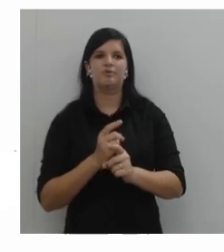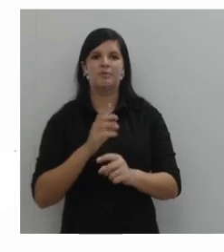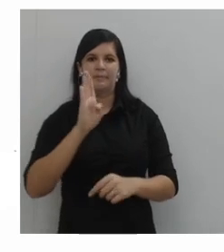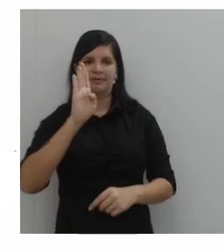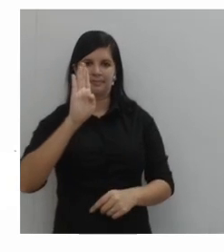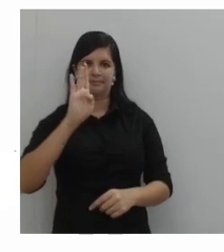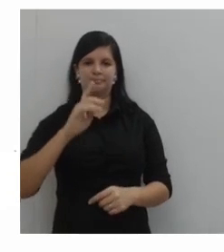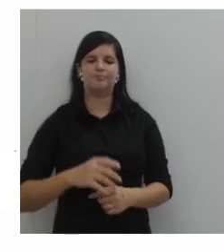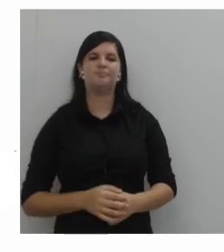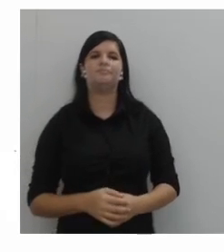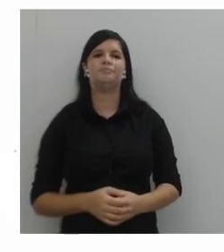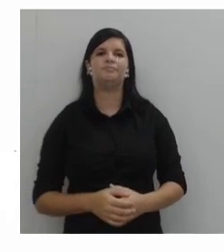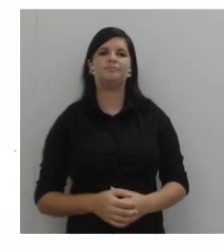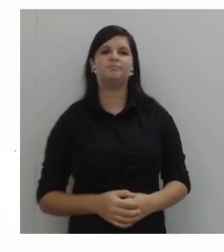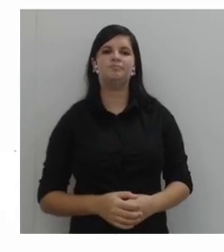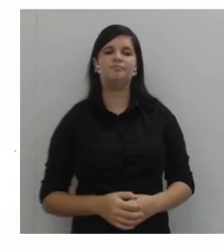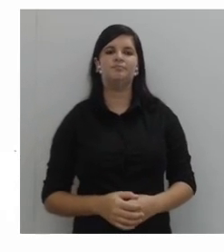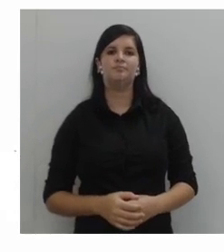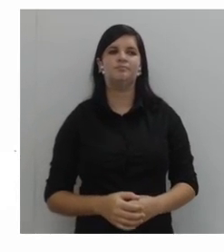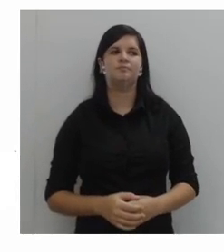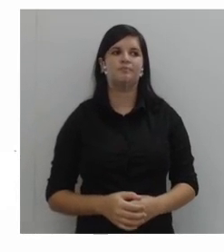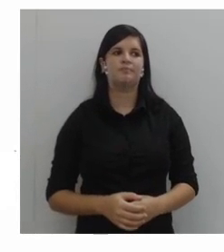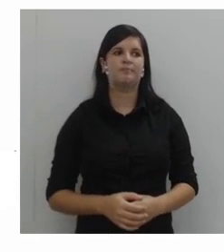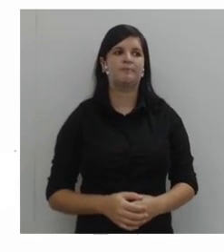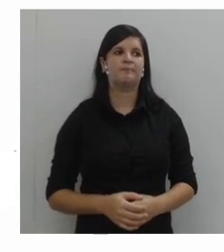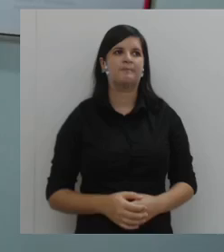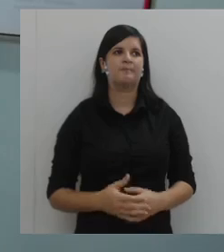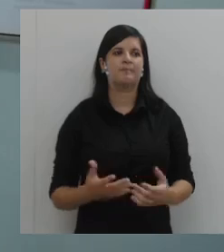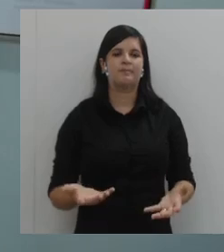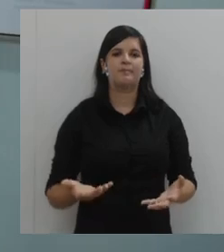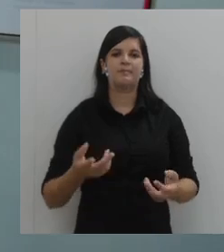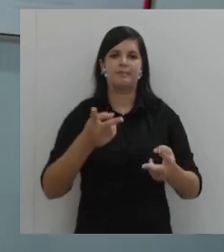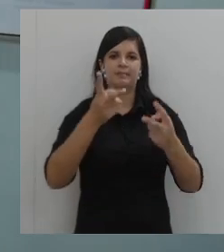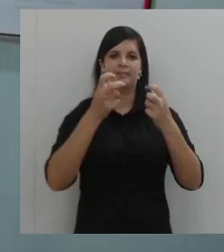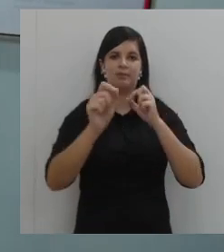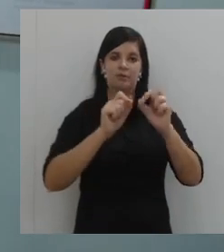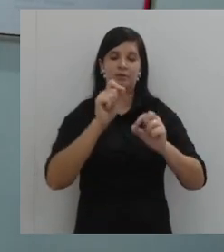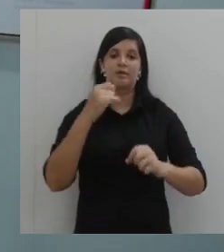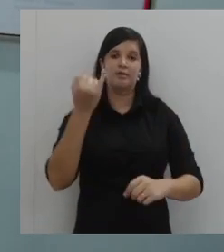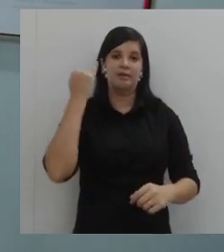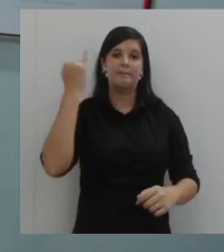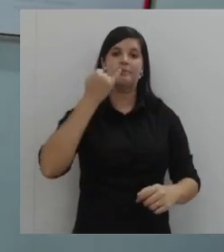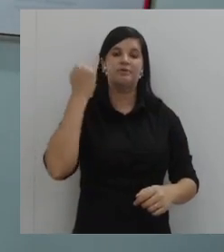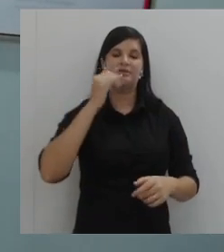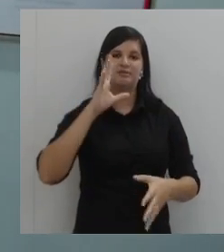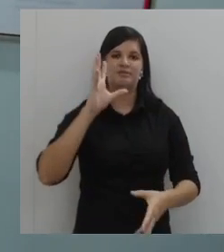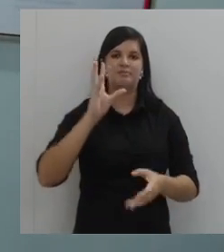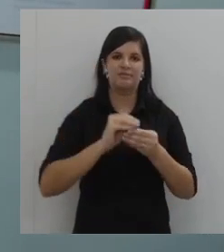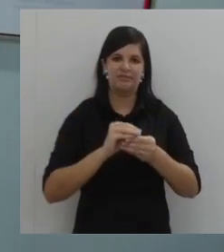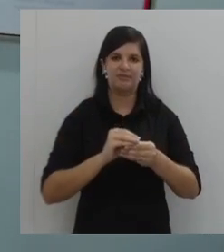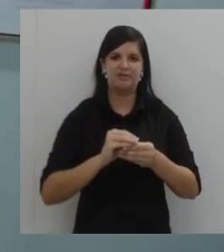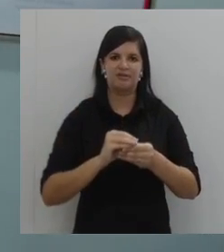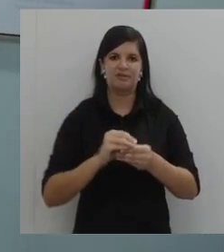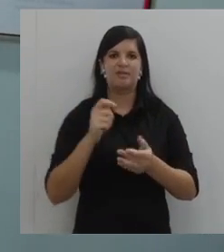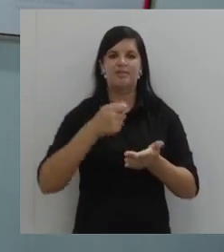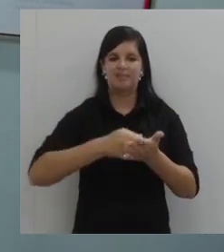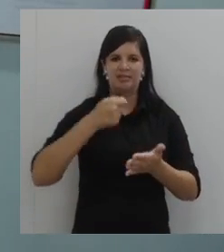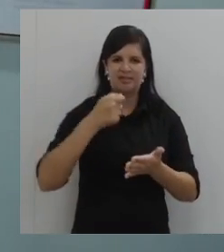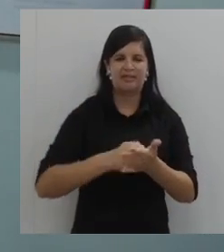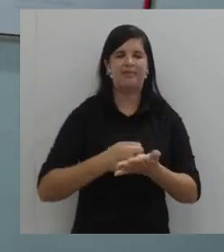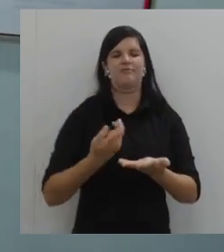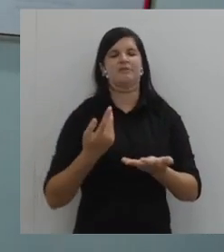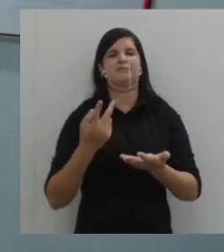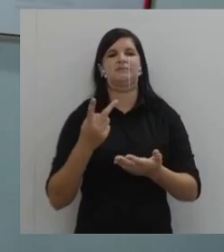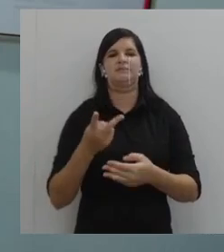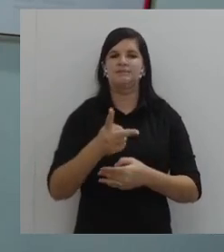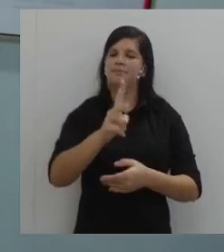Letra B. Eu vou frisar aqui para vocês o seguinte, a importância da simplificação. Você deve, sempre que